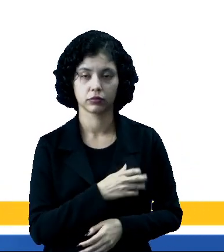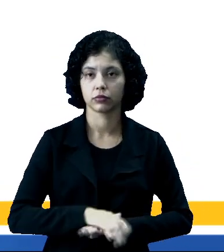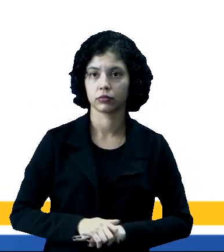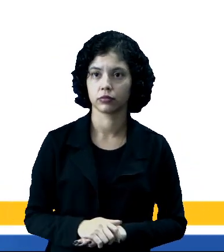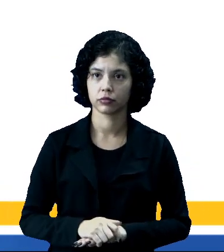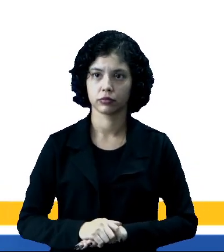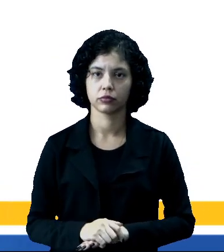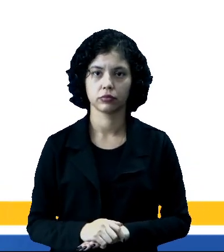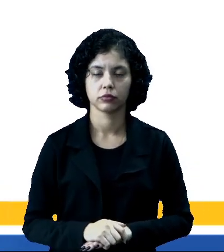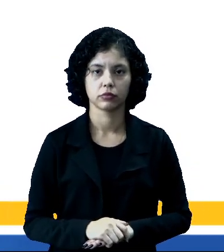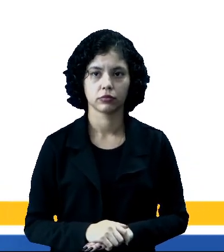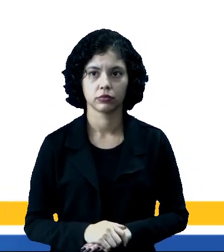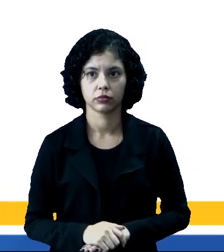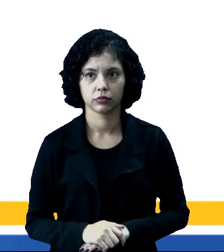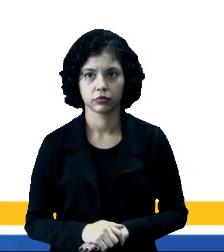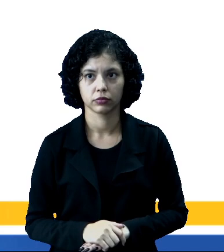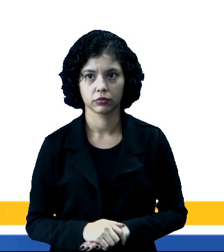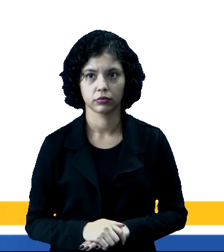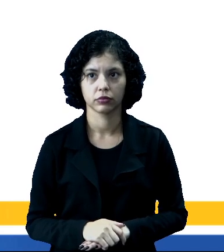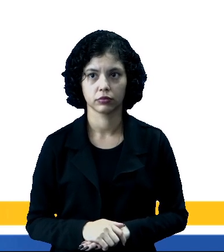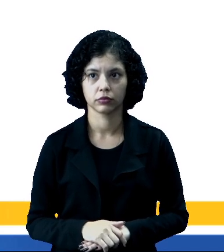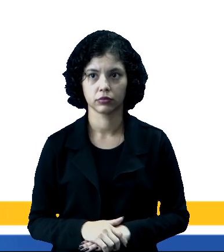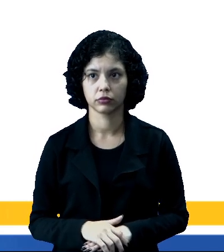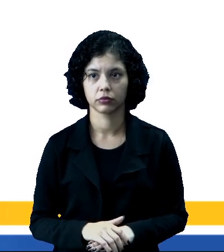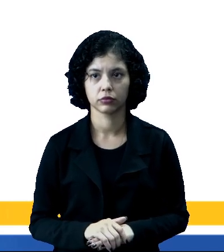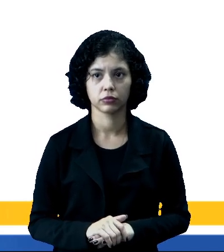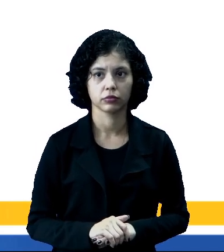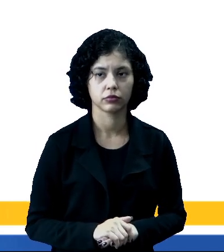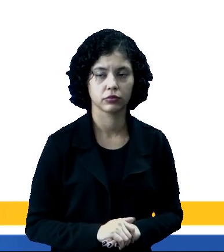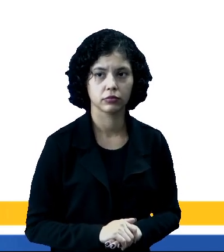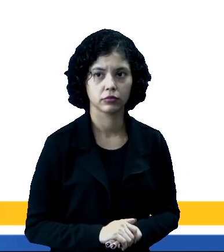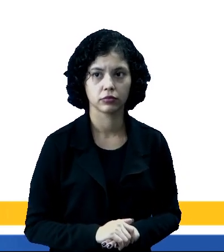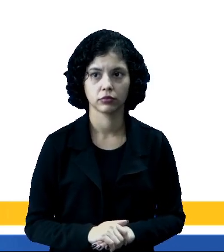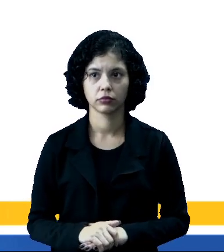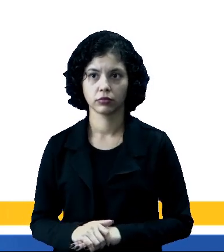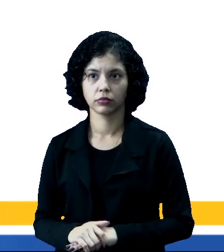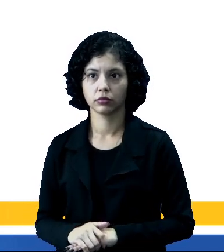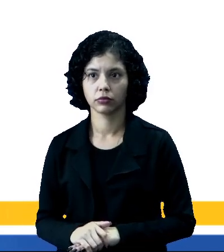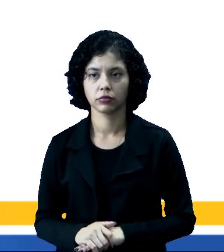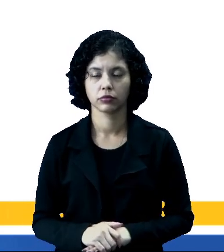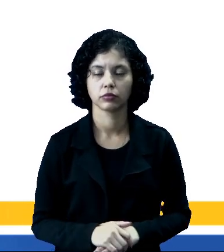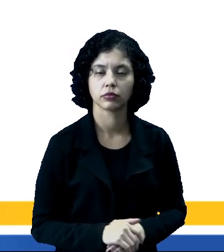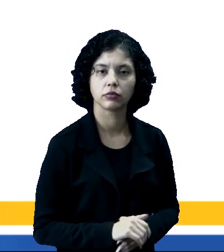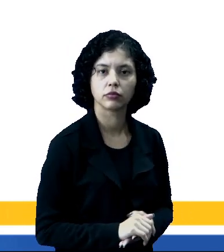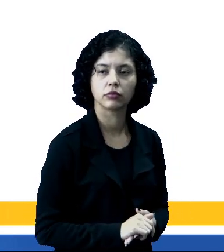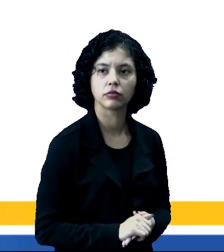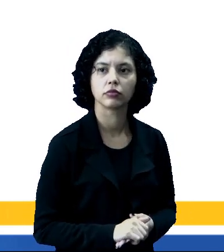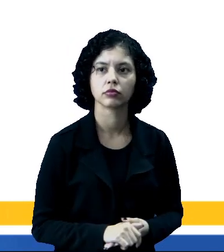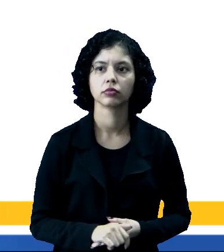presencialidade. Ou seja, as classes voltarão, as aulas voltarão de forma presencial.